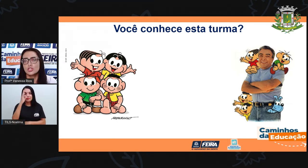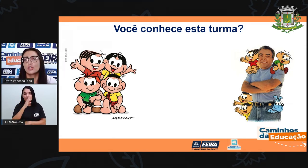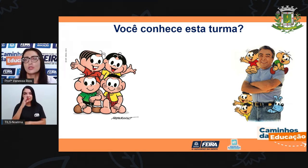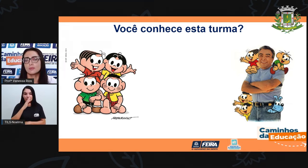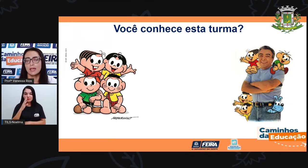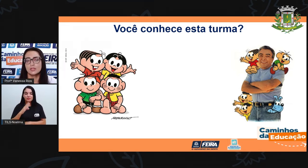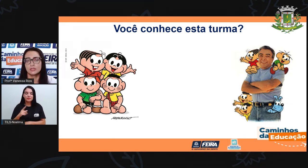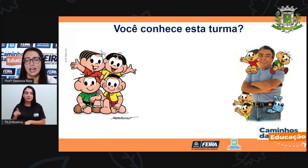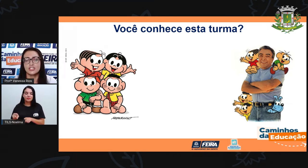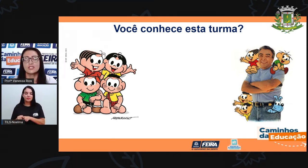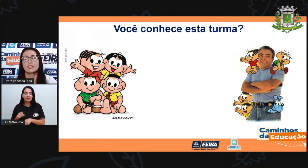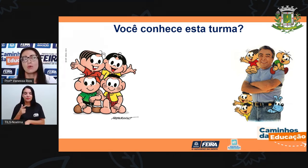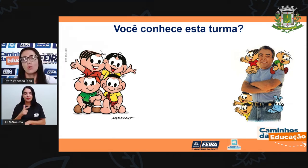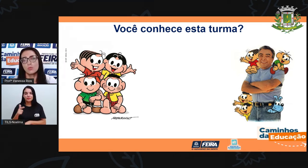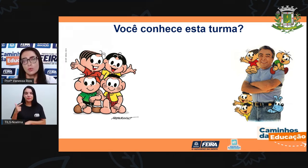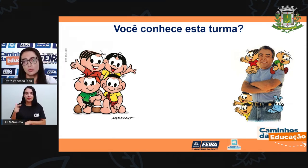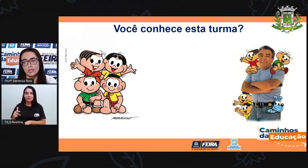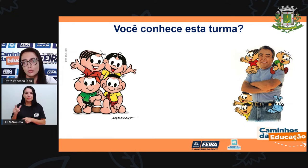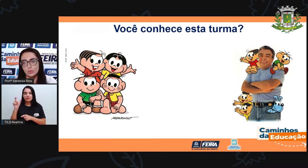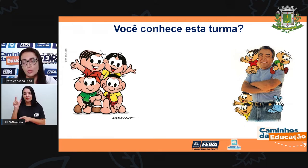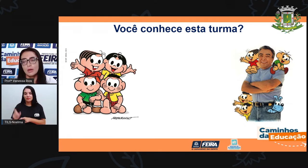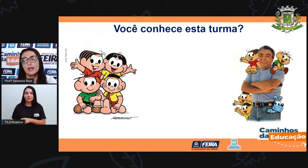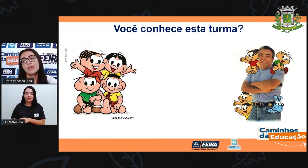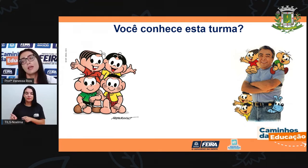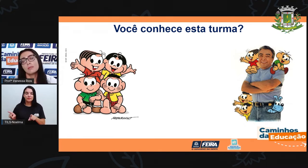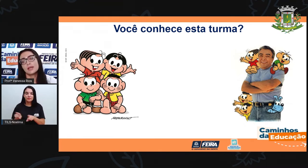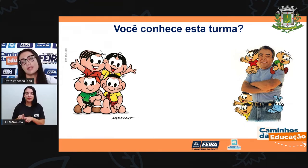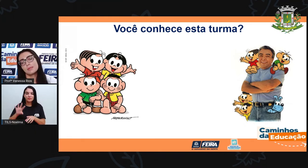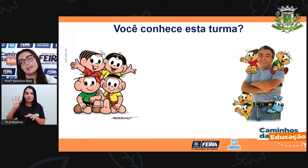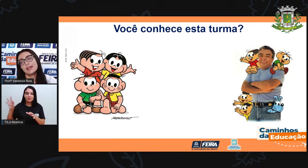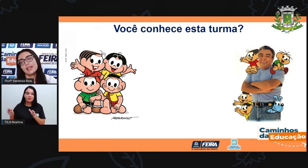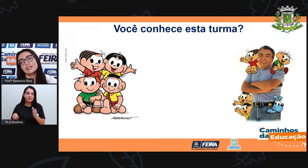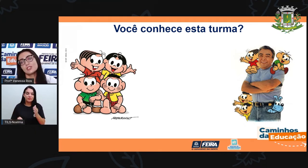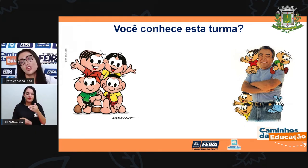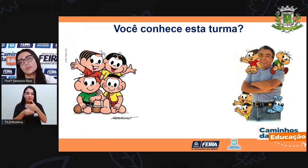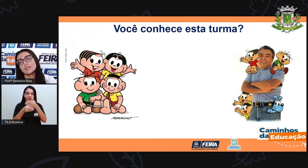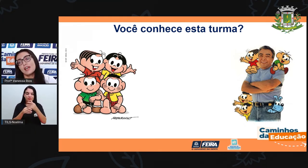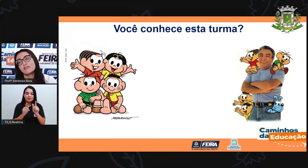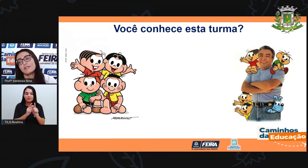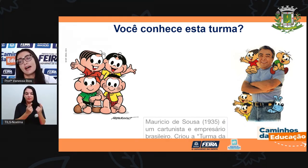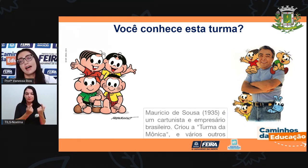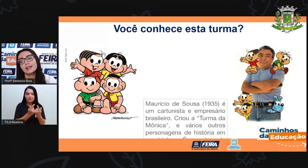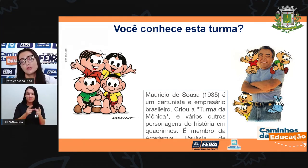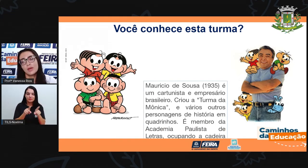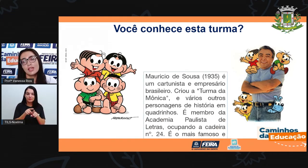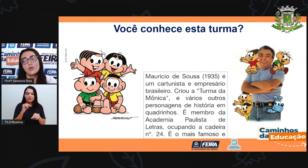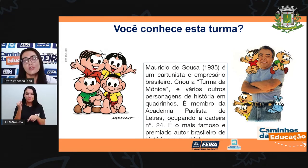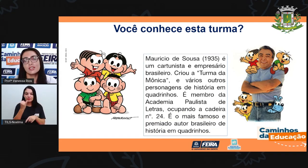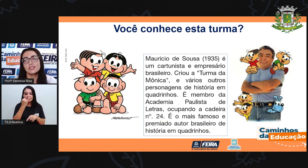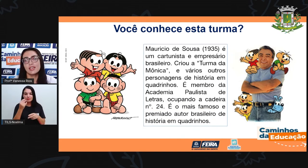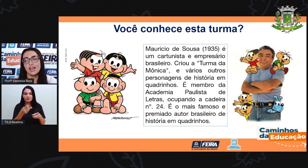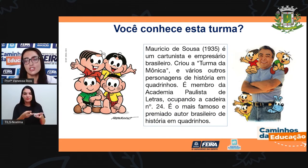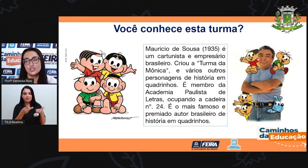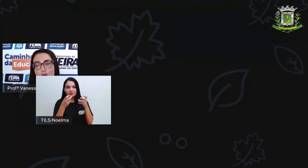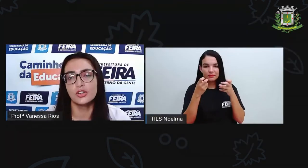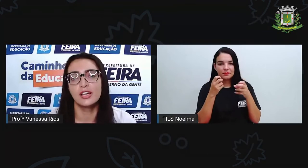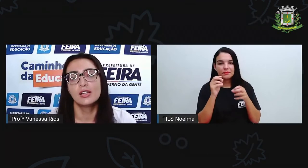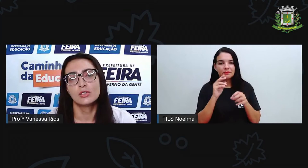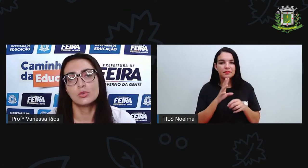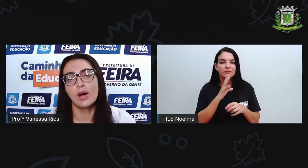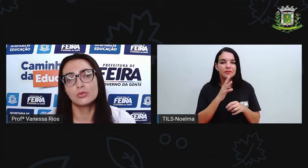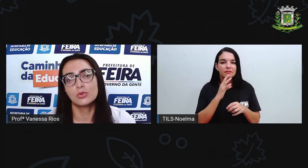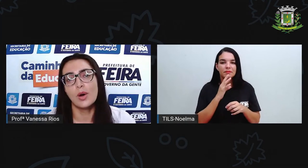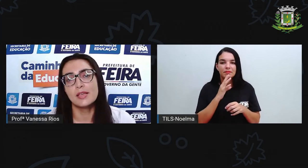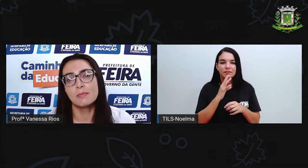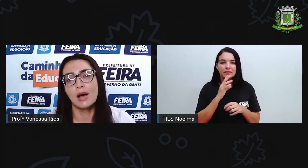Mônica e de outros personagens que vão compondo a turma. Mas é bem interessante observar e conhecer a história